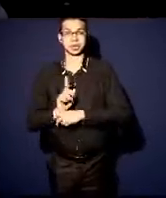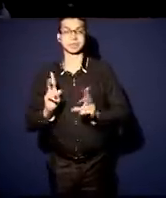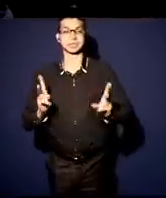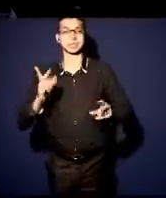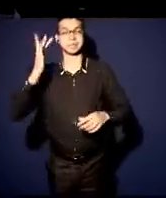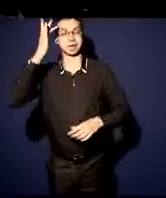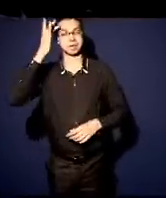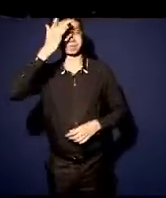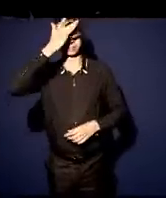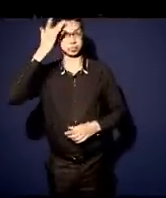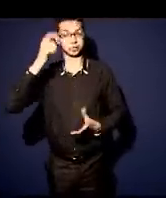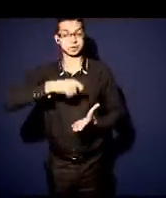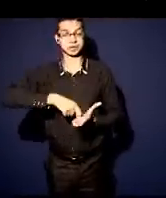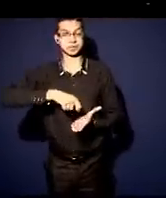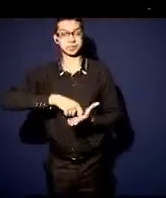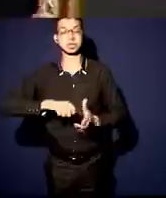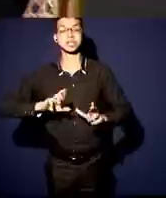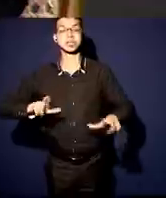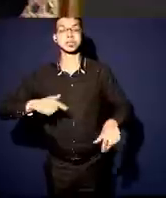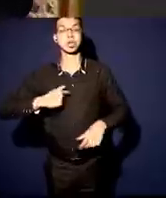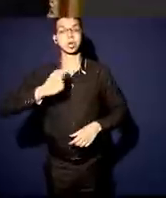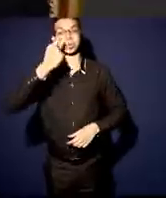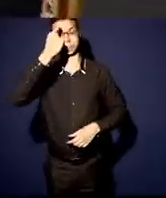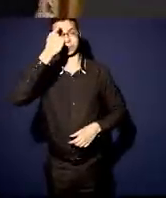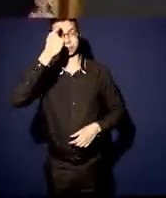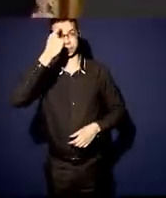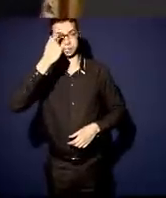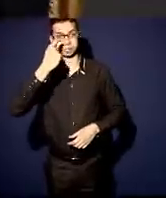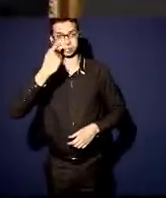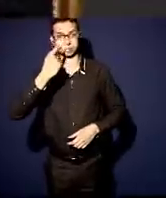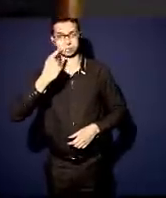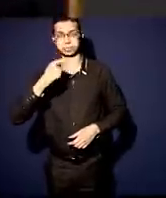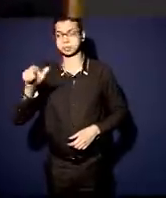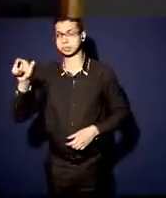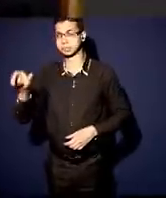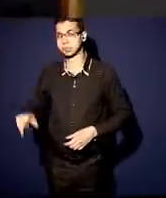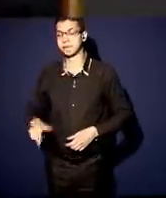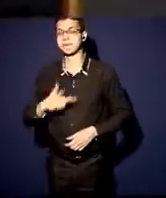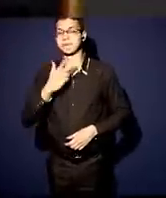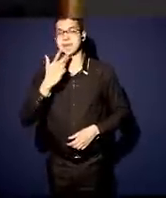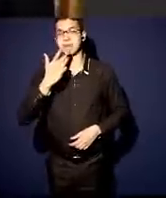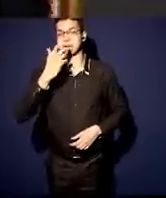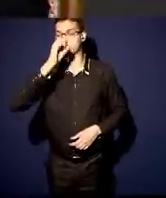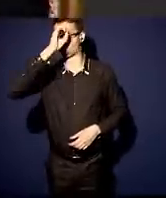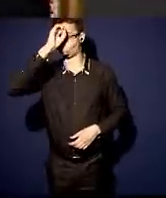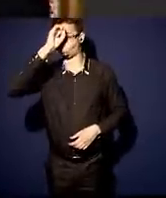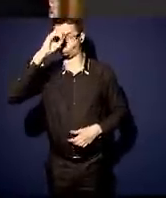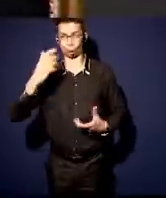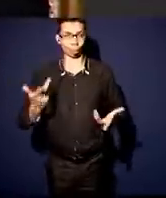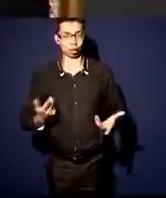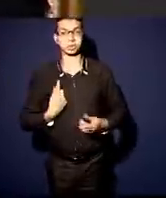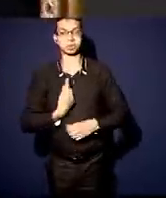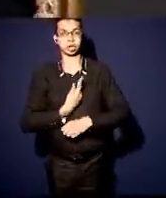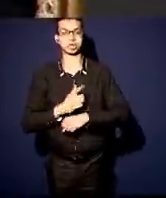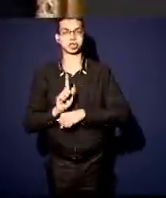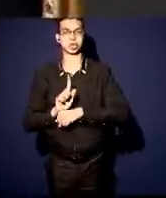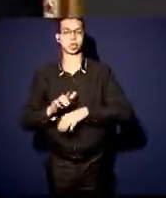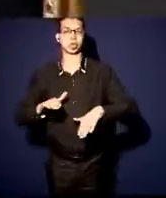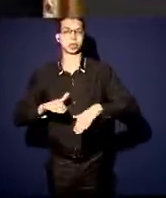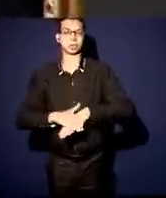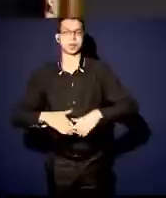escreve algo diferente do que eu penso não sabe o que fala, né? A gente tem que ter humildade como gestor de